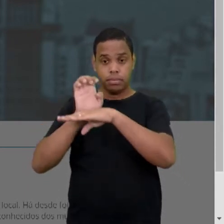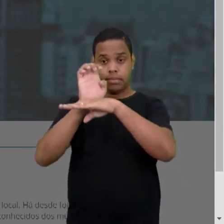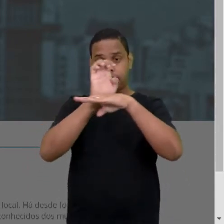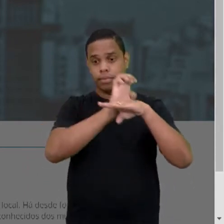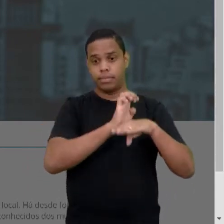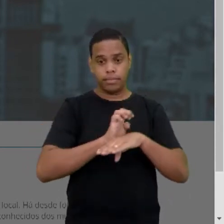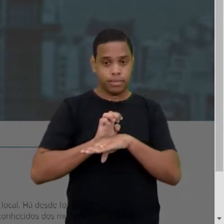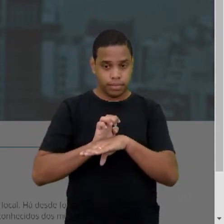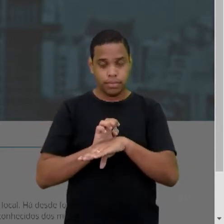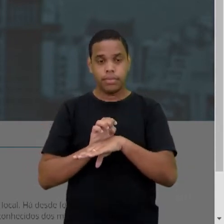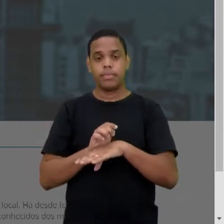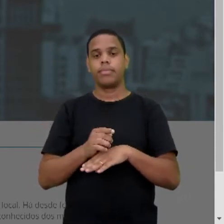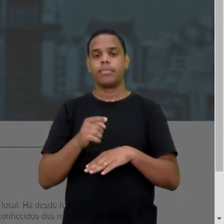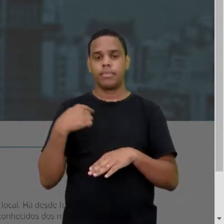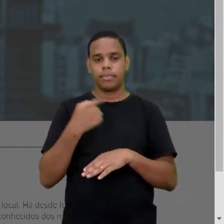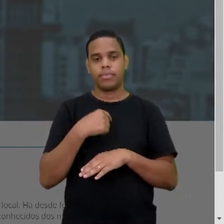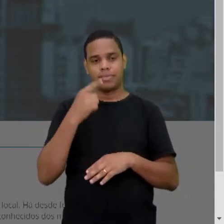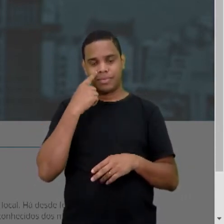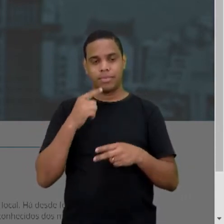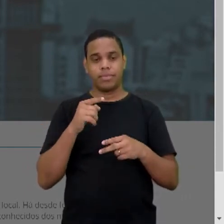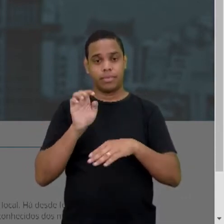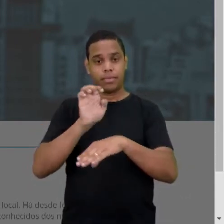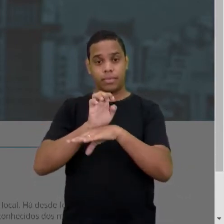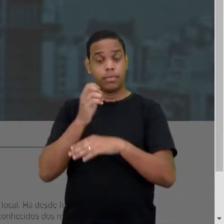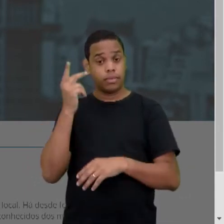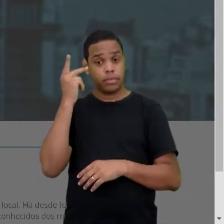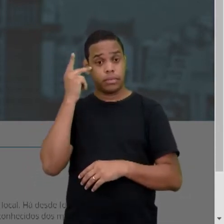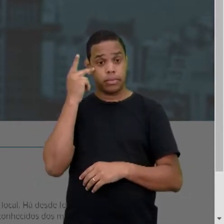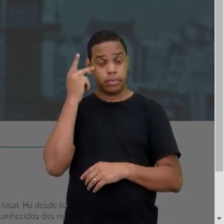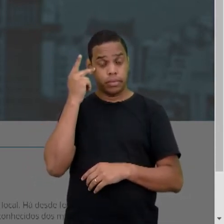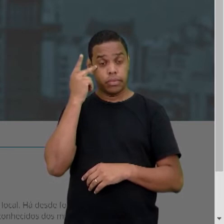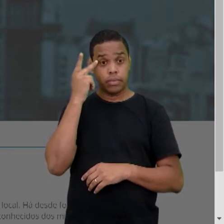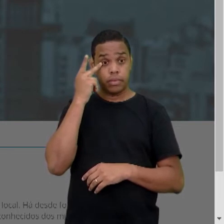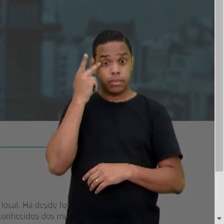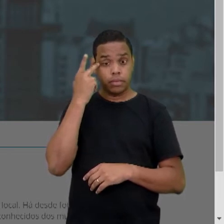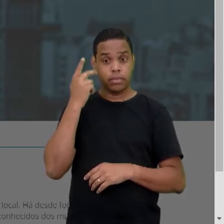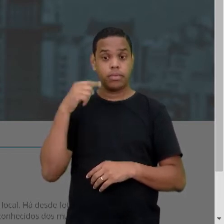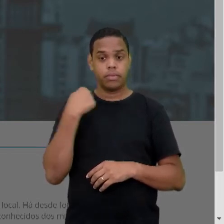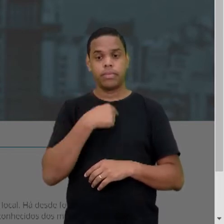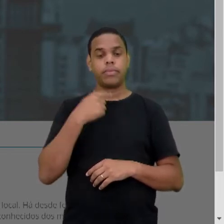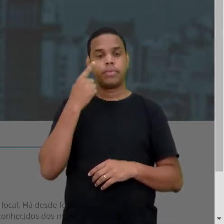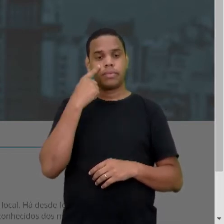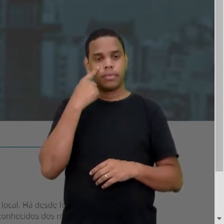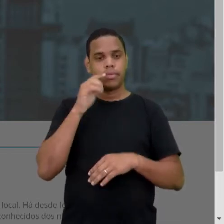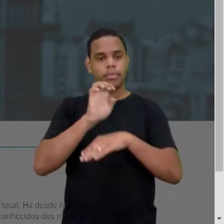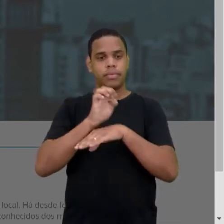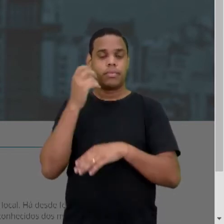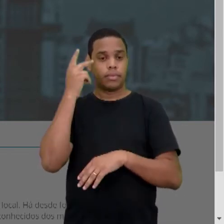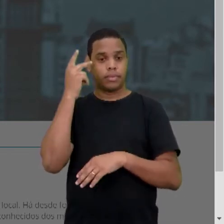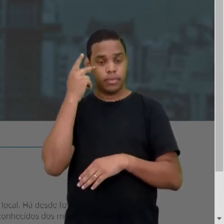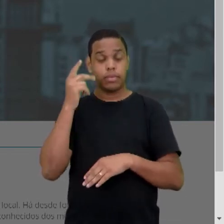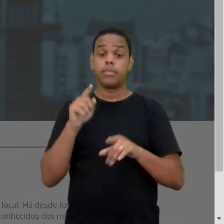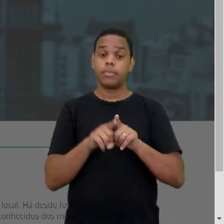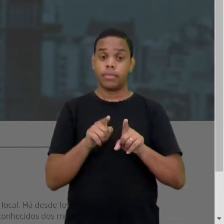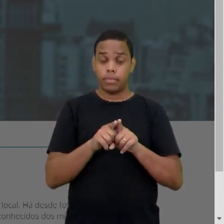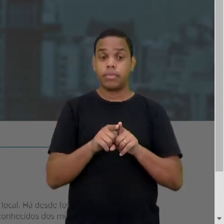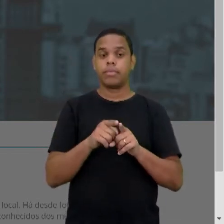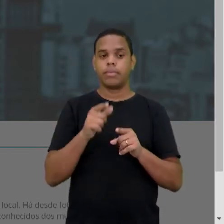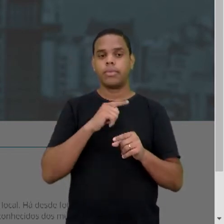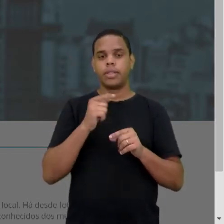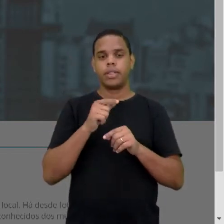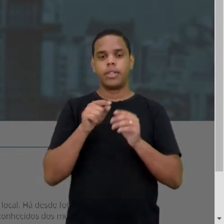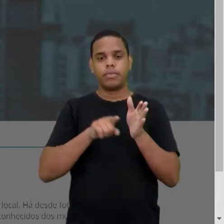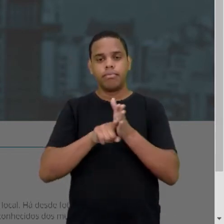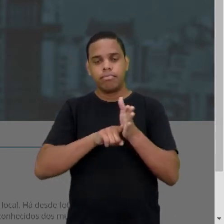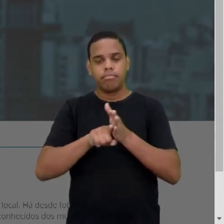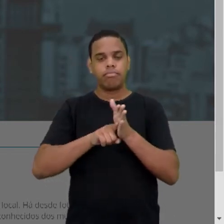Como eu falei para vocês que a gente vai ver do estado de São Paulo, mas a gente vai ver, além do estado de São Paulo, a gente vai ver também dados do Brasil,